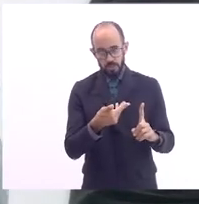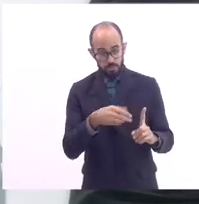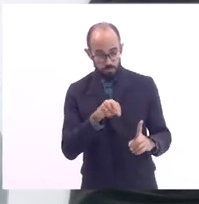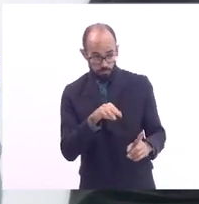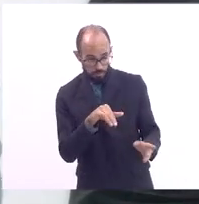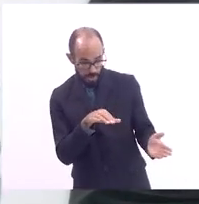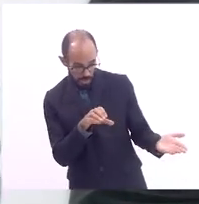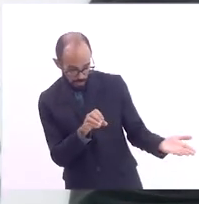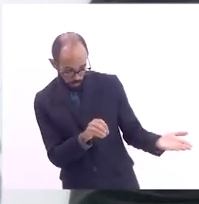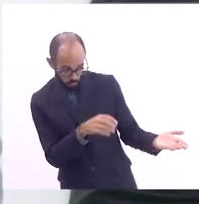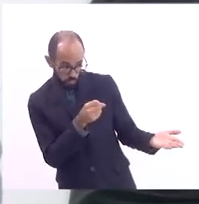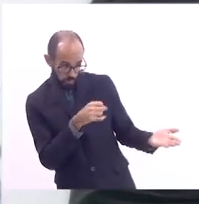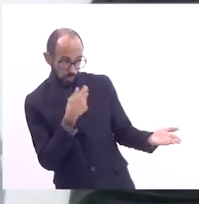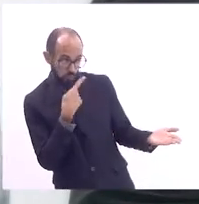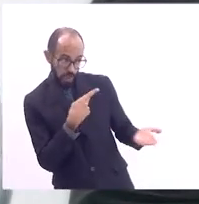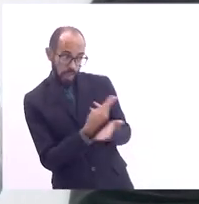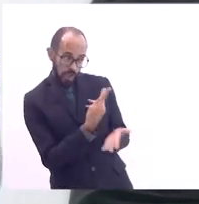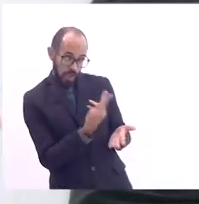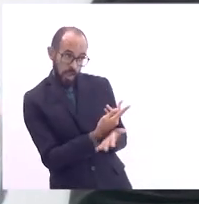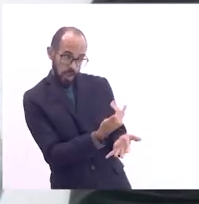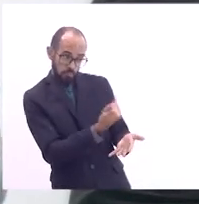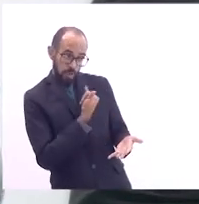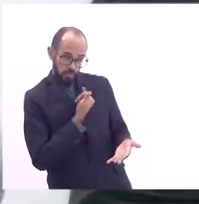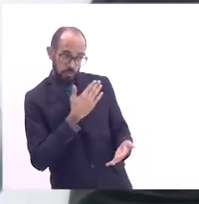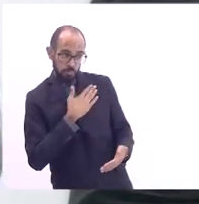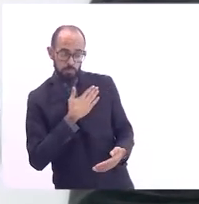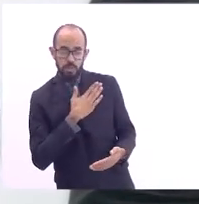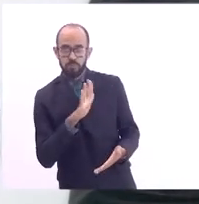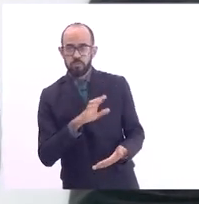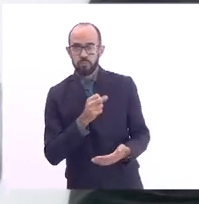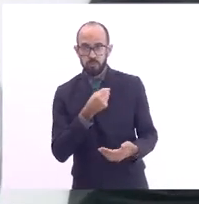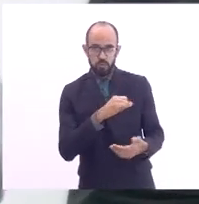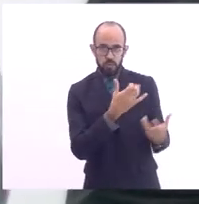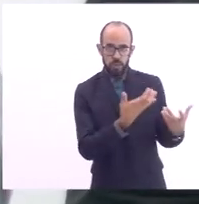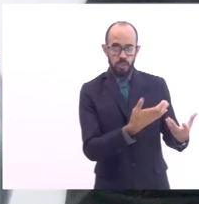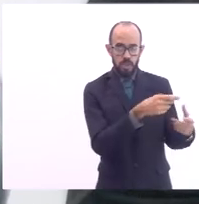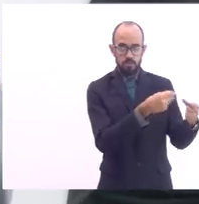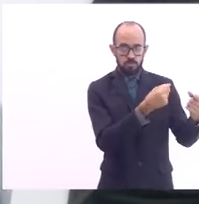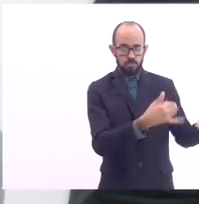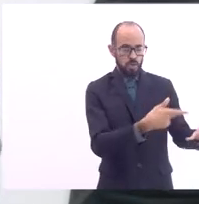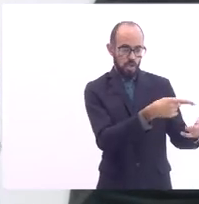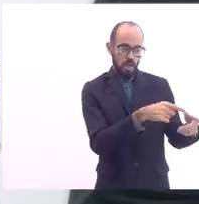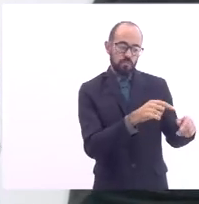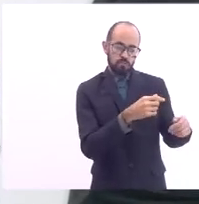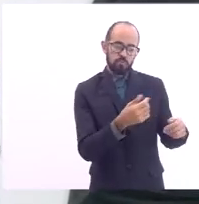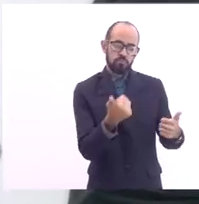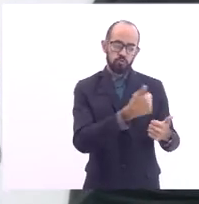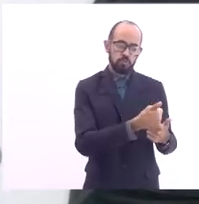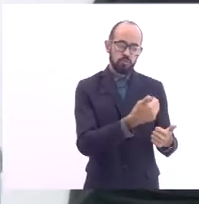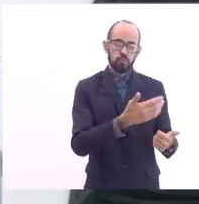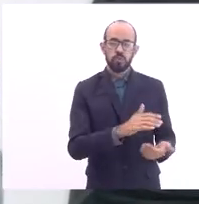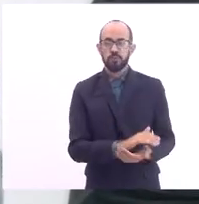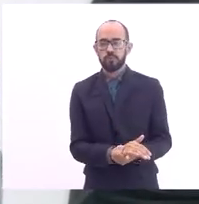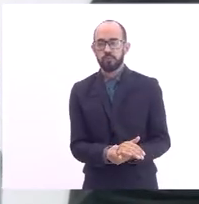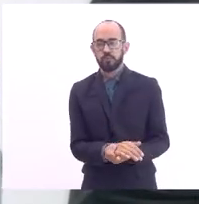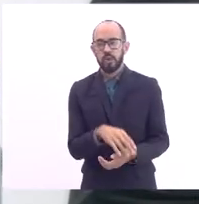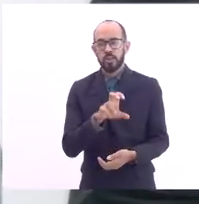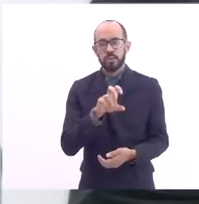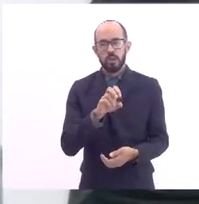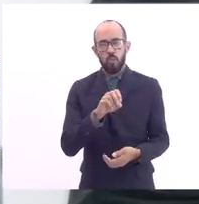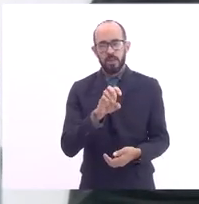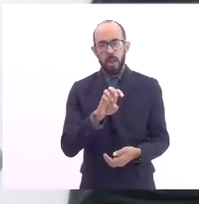você é engenheiro, me corrija. Ou se você quiser explicar também, posso ir. Então, R$50 milhões esse ano, que já vai dar um